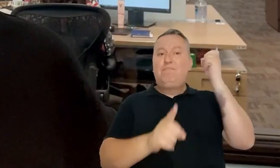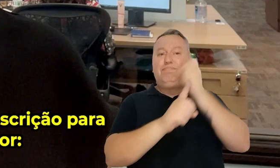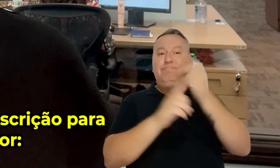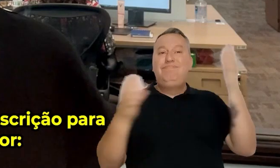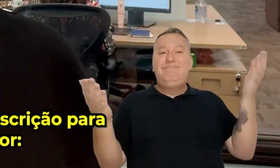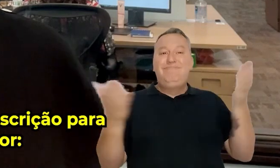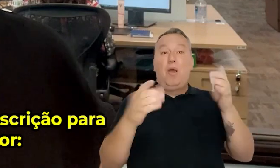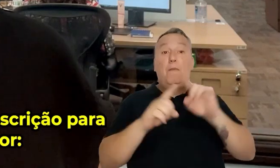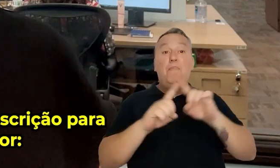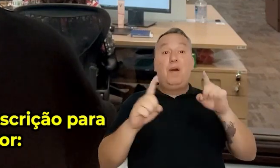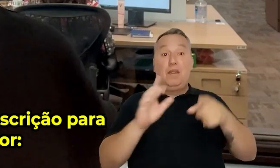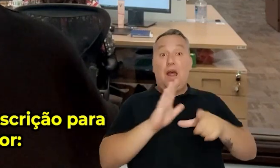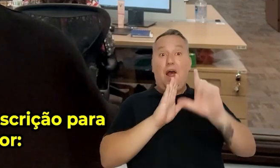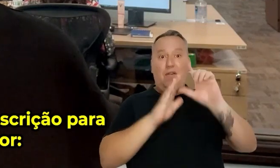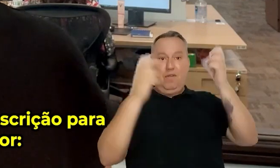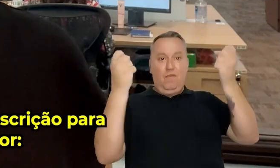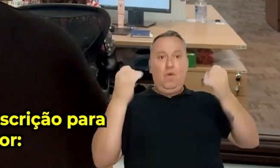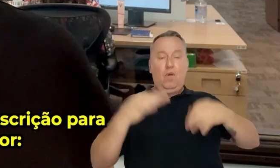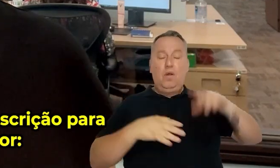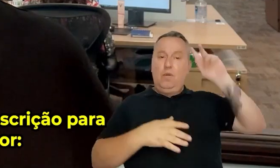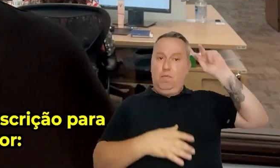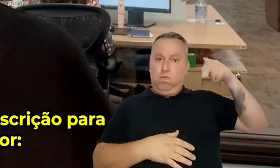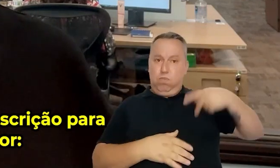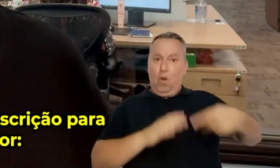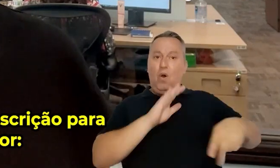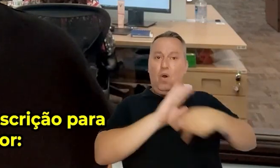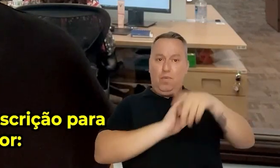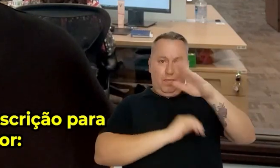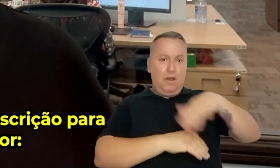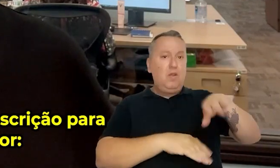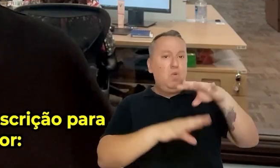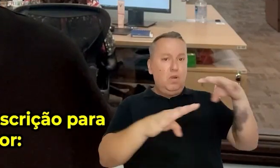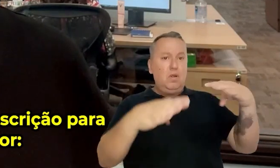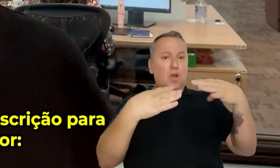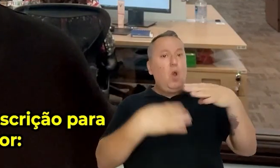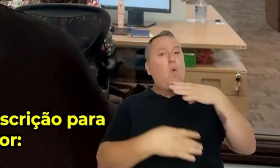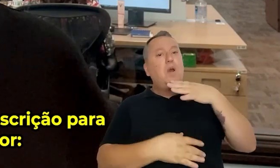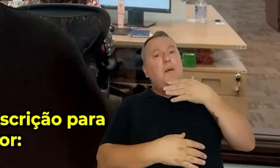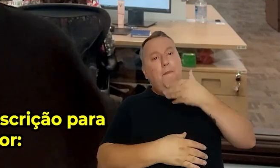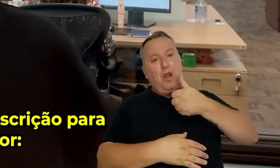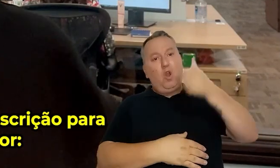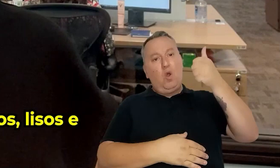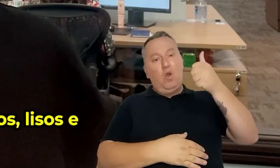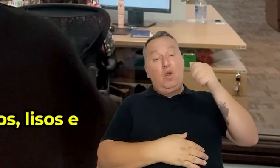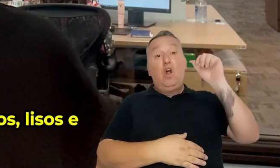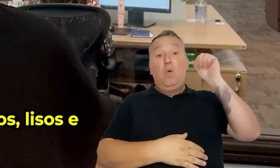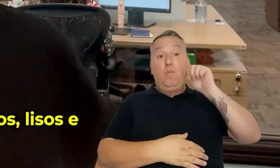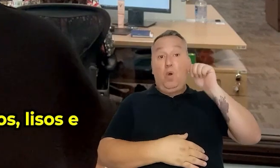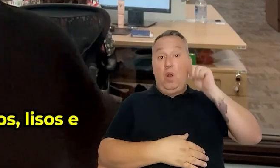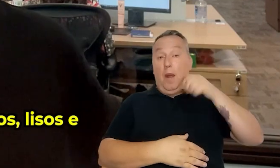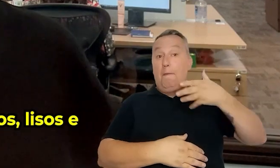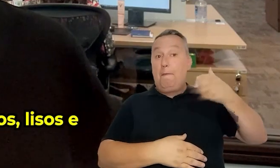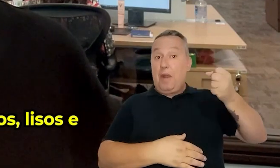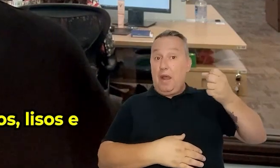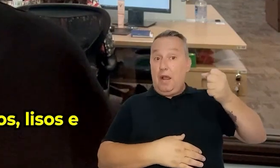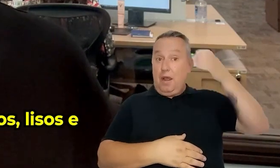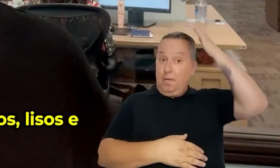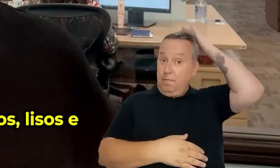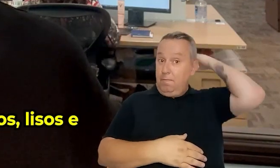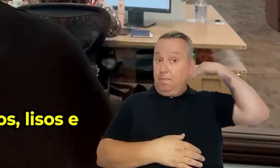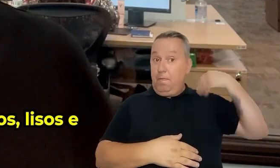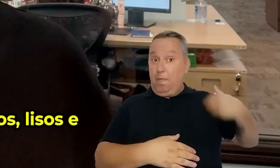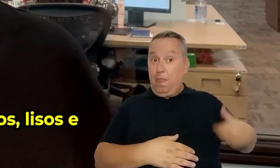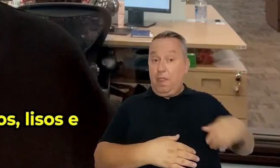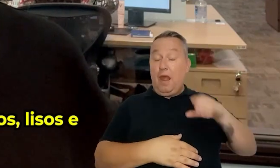vez. Mas antes eu vou fazer minha audiodescrição para que todos possam me ver melhor. Eu sou uma mulher branca, cabelos